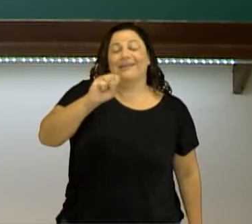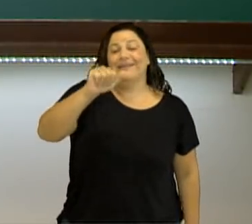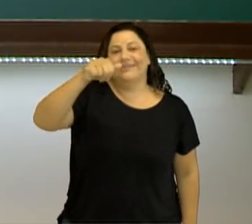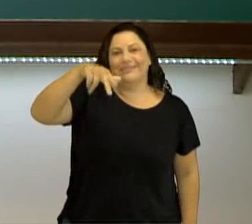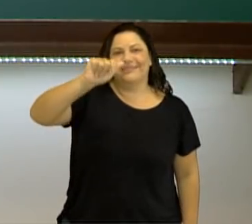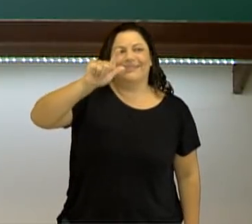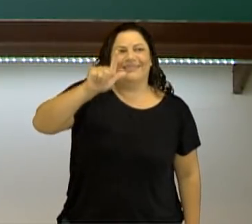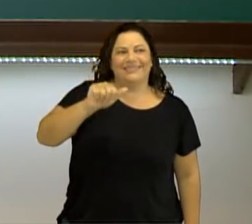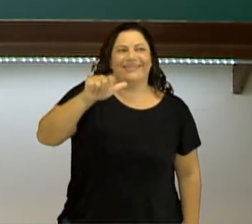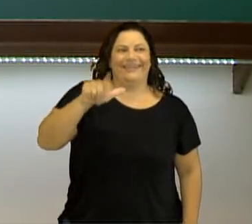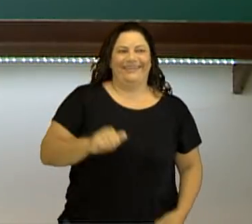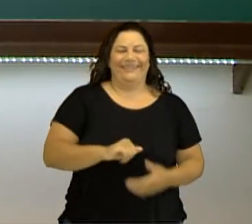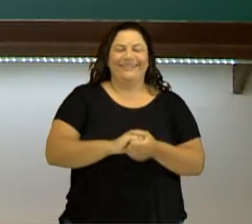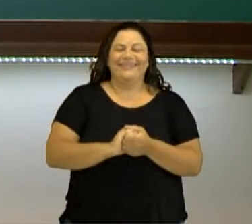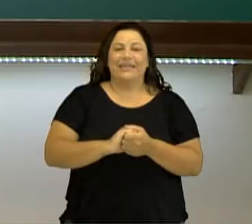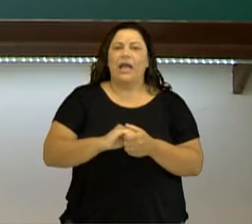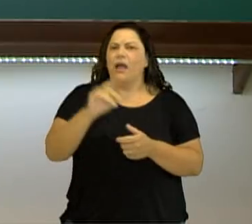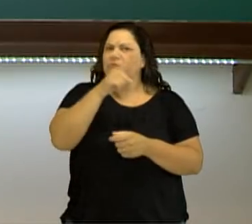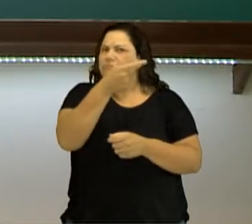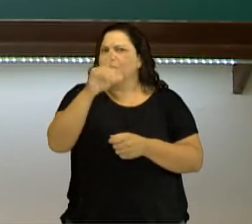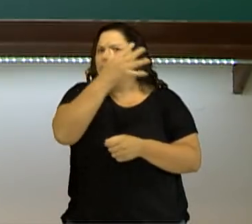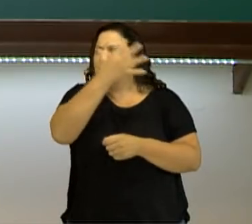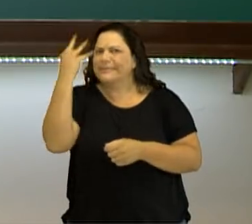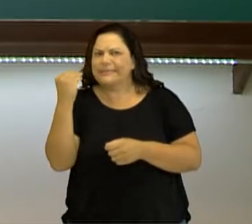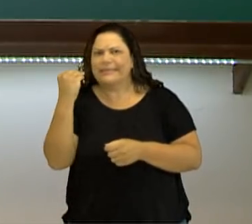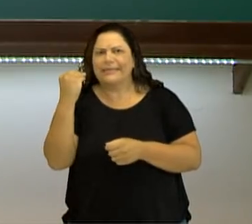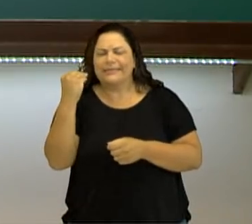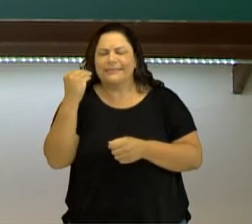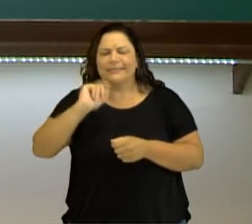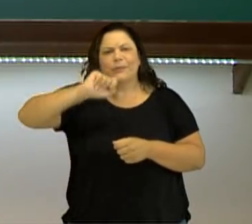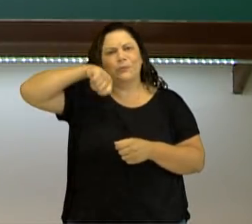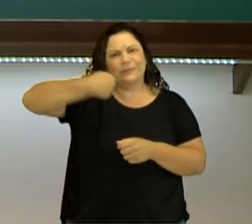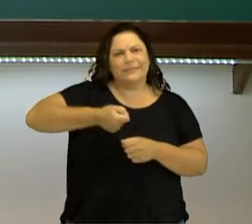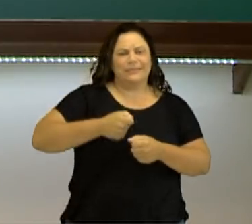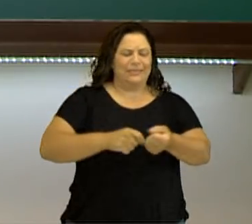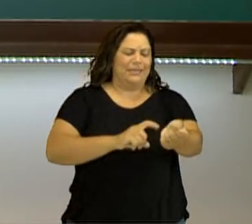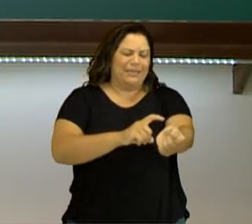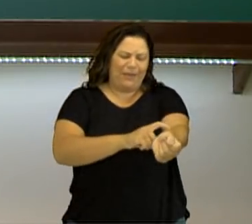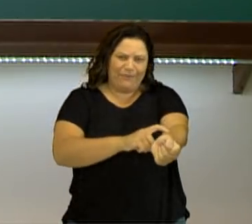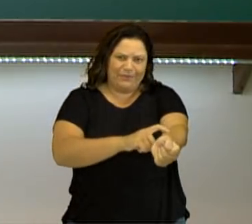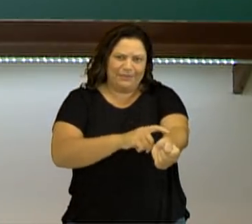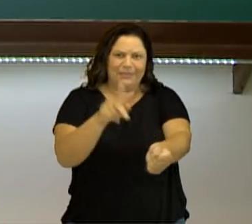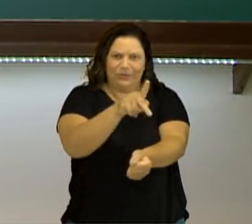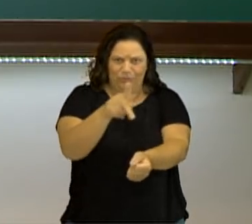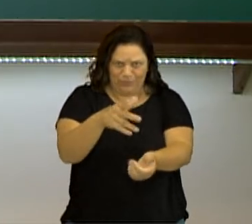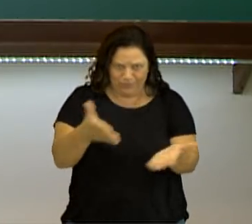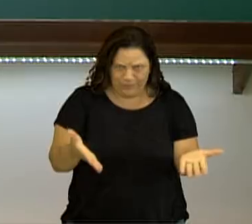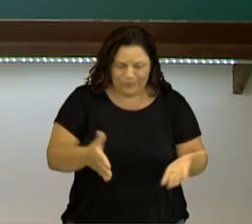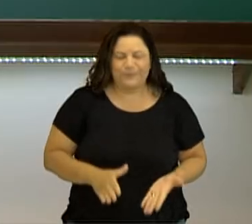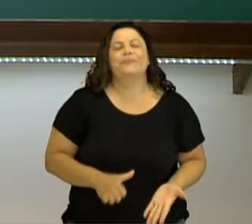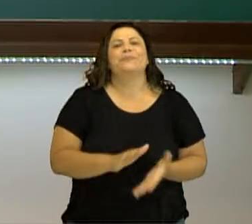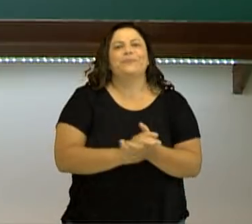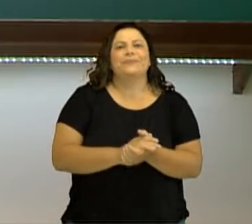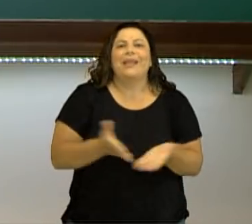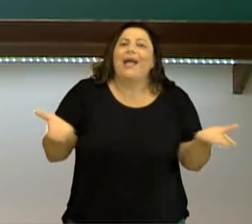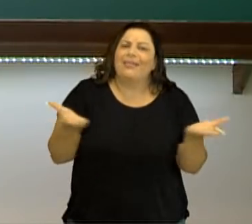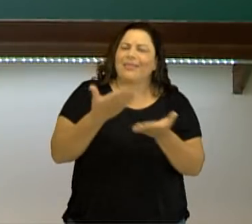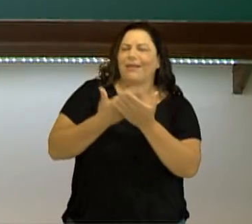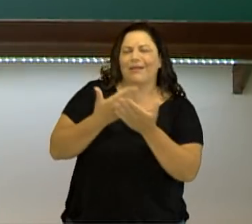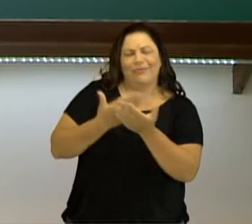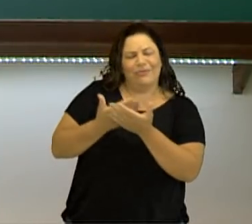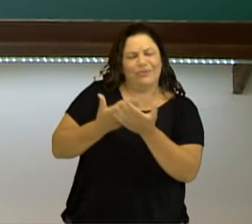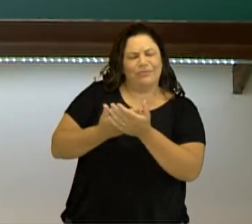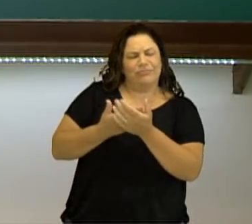símbolo é esse aqui. Gente, na aula de hoje, nós pretendemos trabalhar um pouquinho, reconhecer a